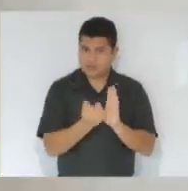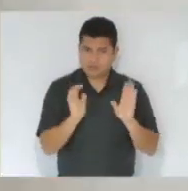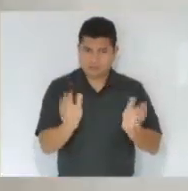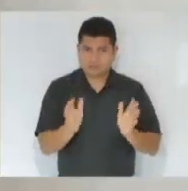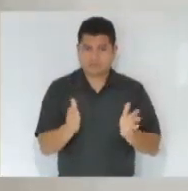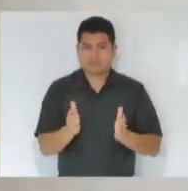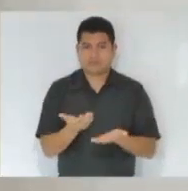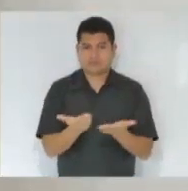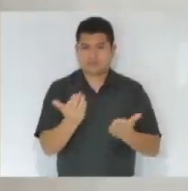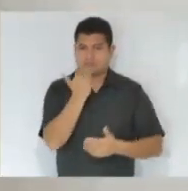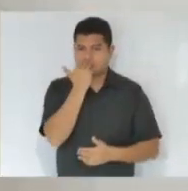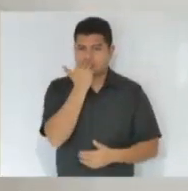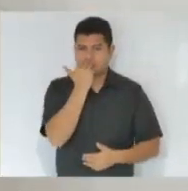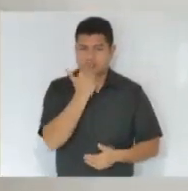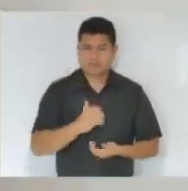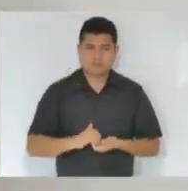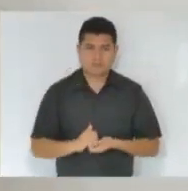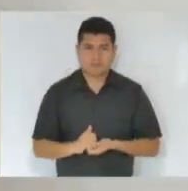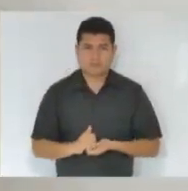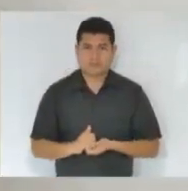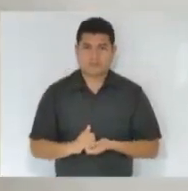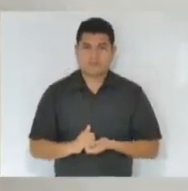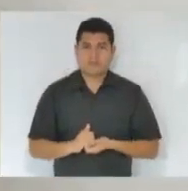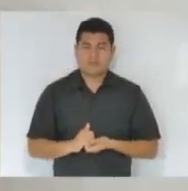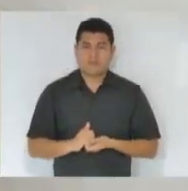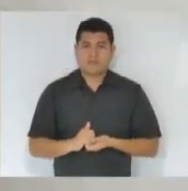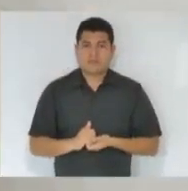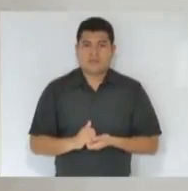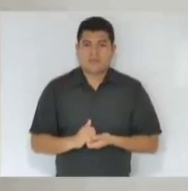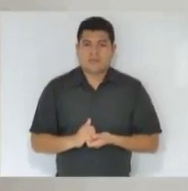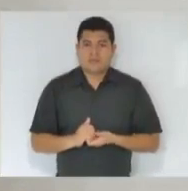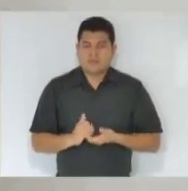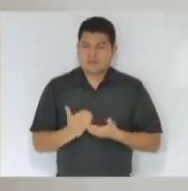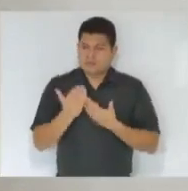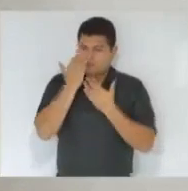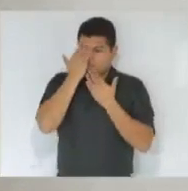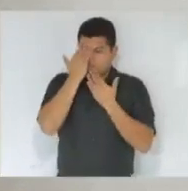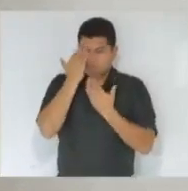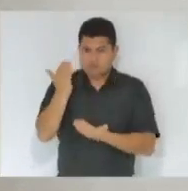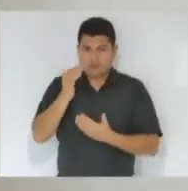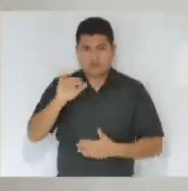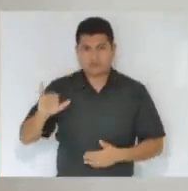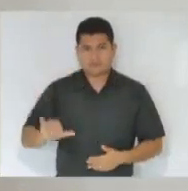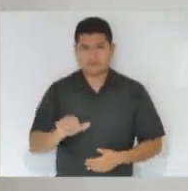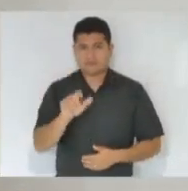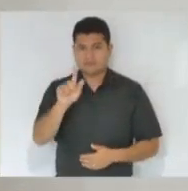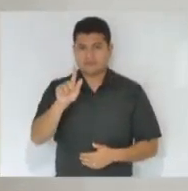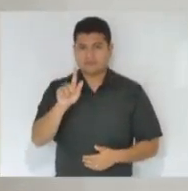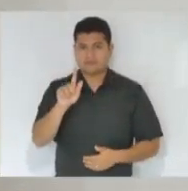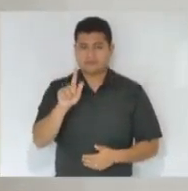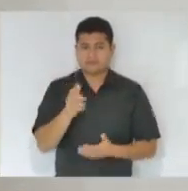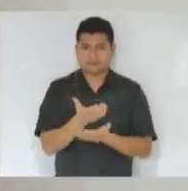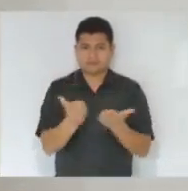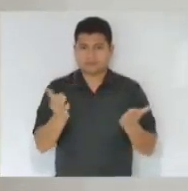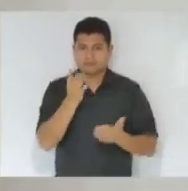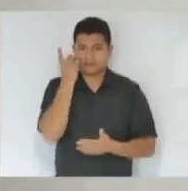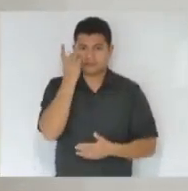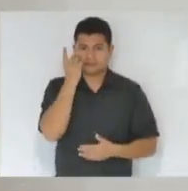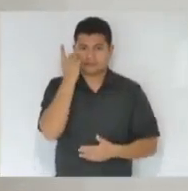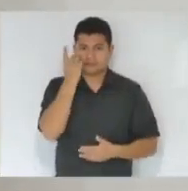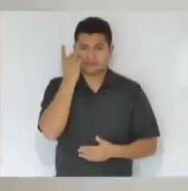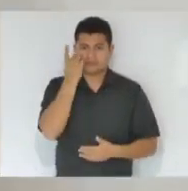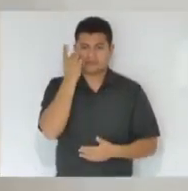bem, muito obrigado, deputado presidente Júlio Garcia, senhores deputados, senhoras